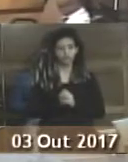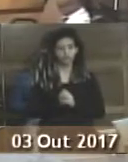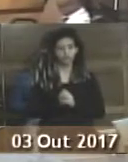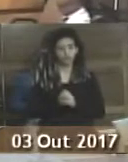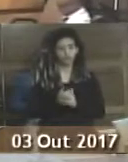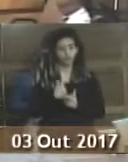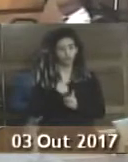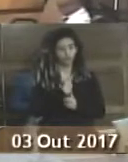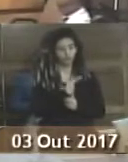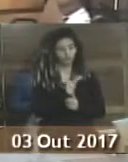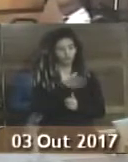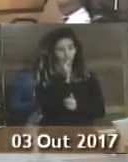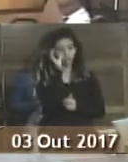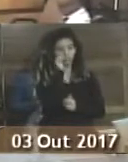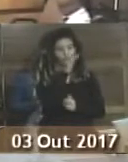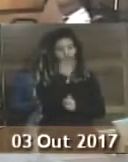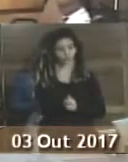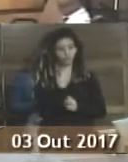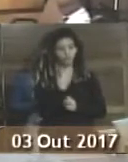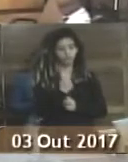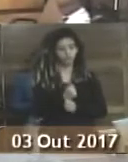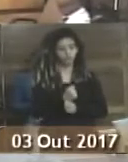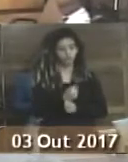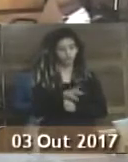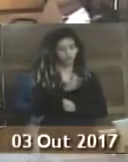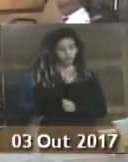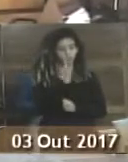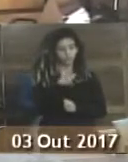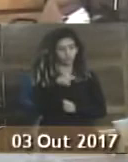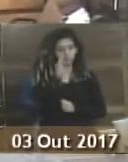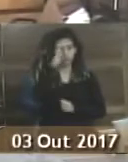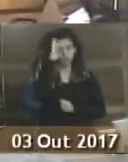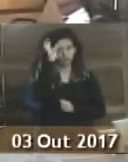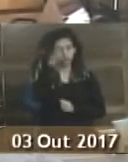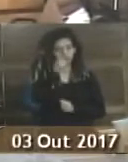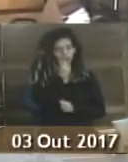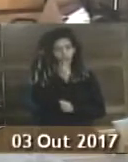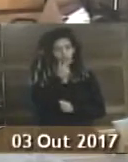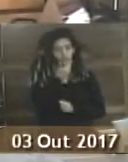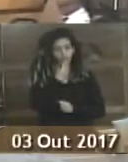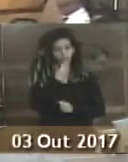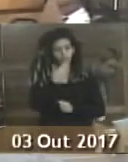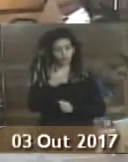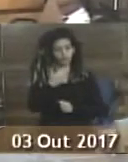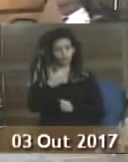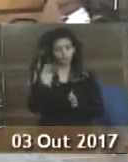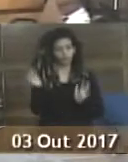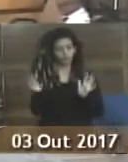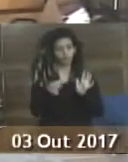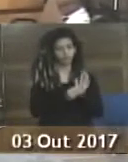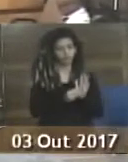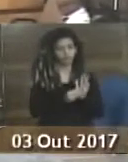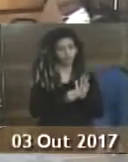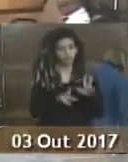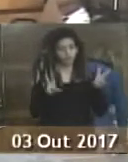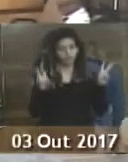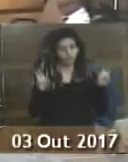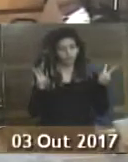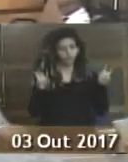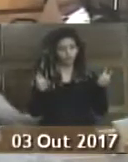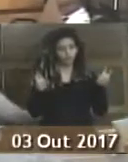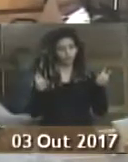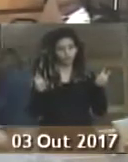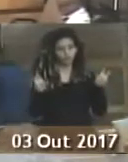como a vereadora Titi, você, Timóteo e Jedai, onde consta